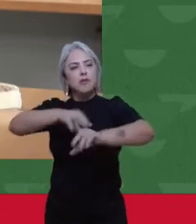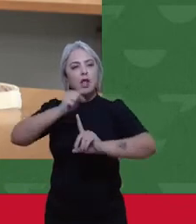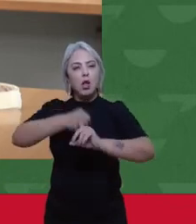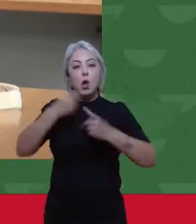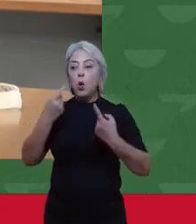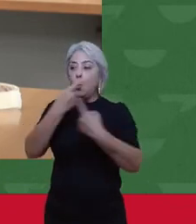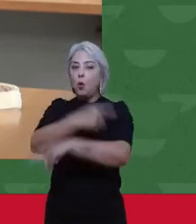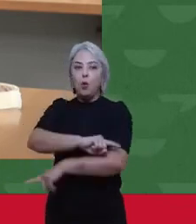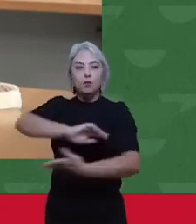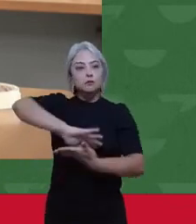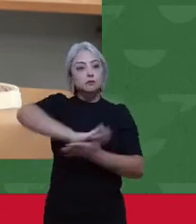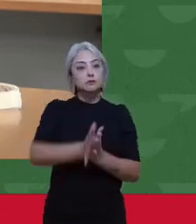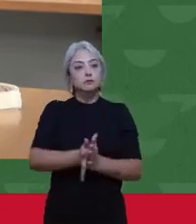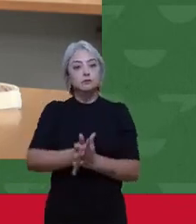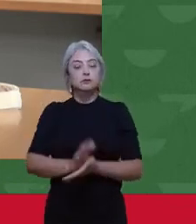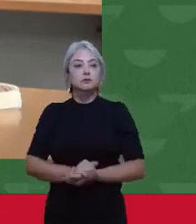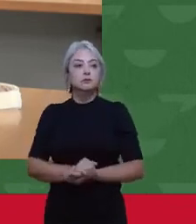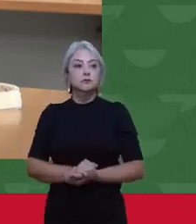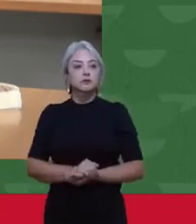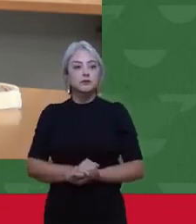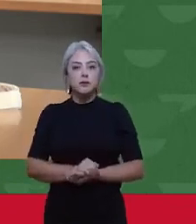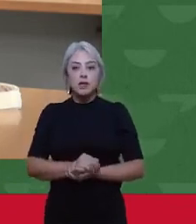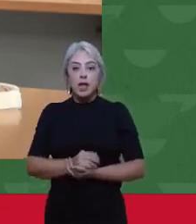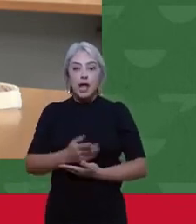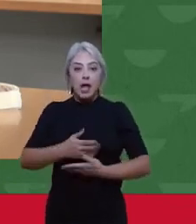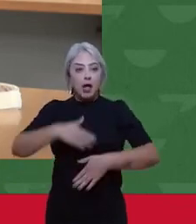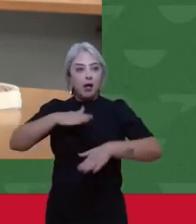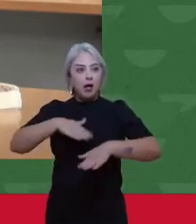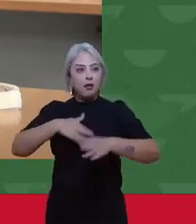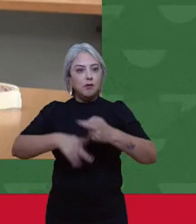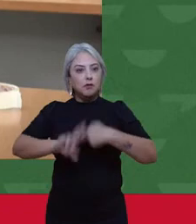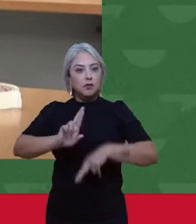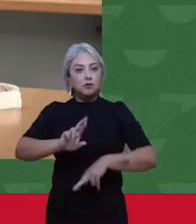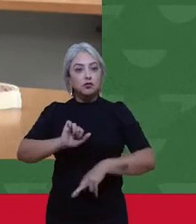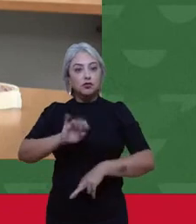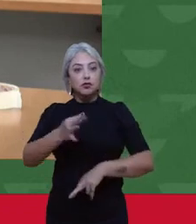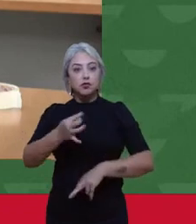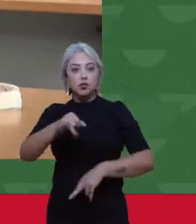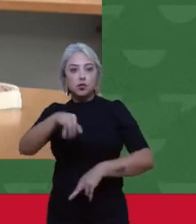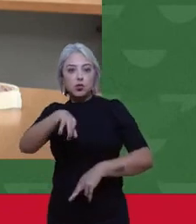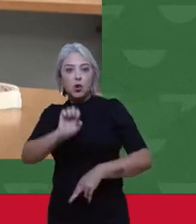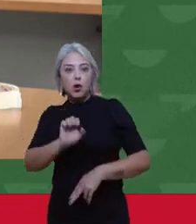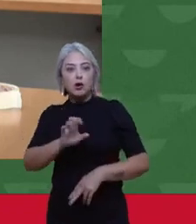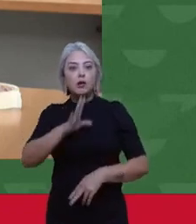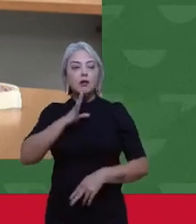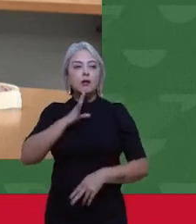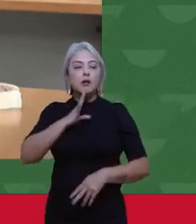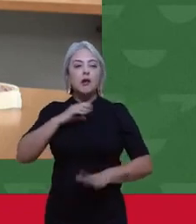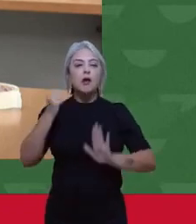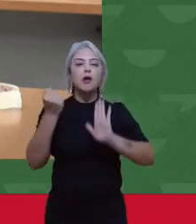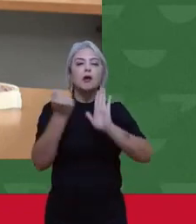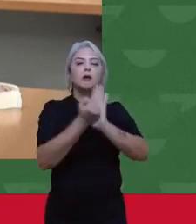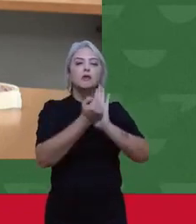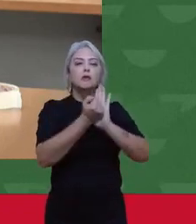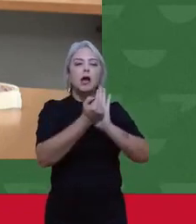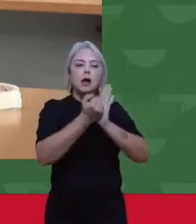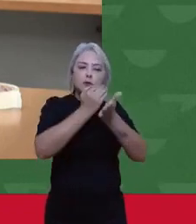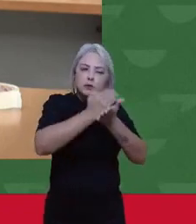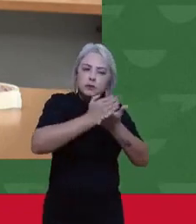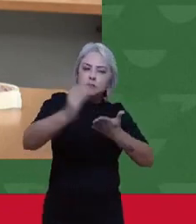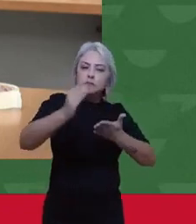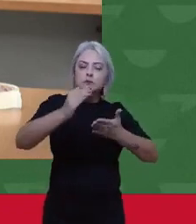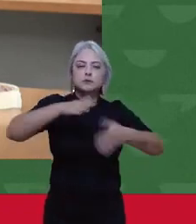contra o preconceito. A revolta de Stonewall é tida como o marco zero